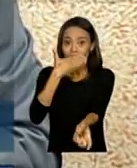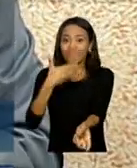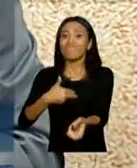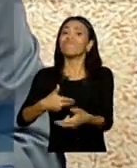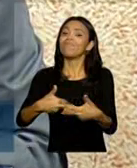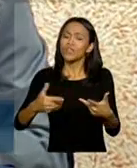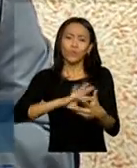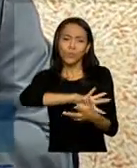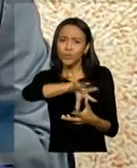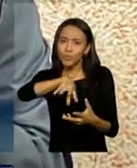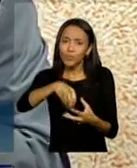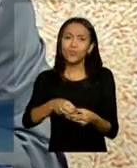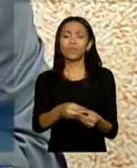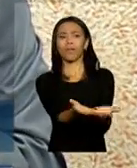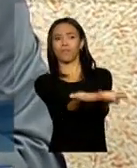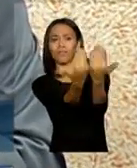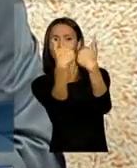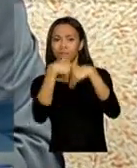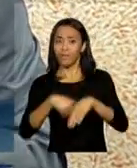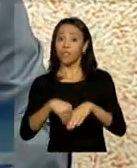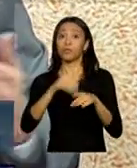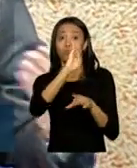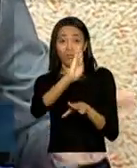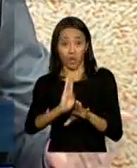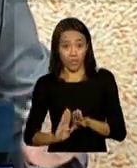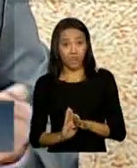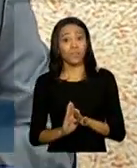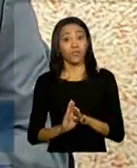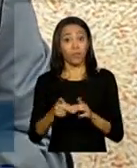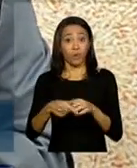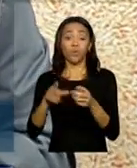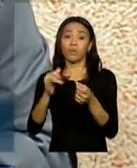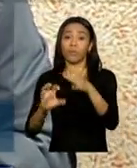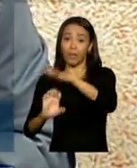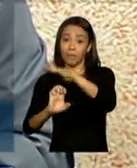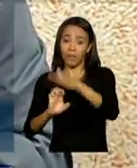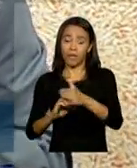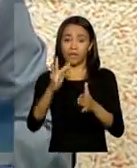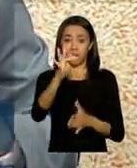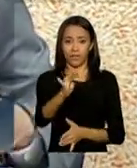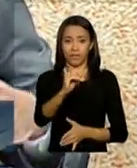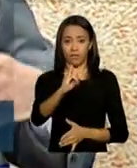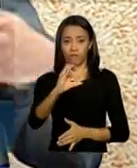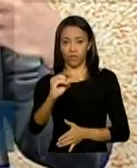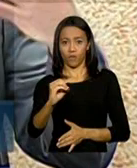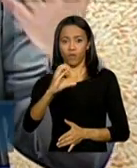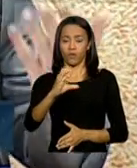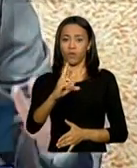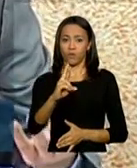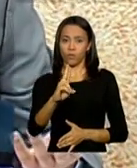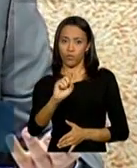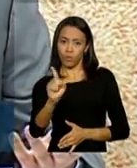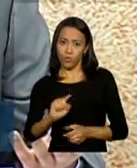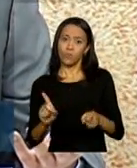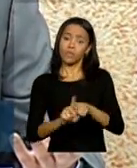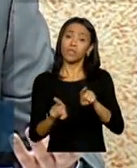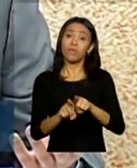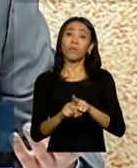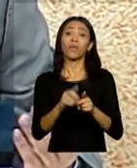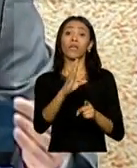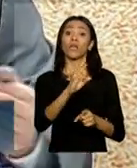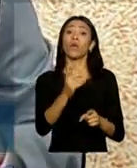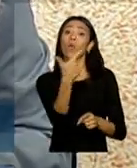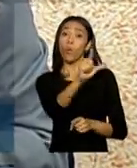transferidos pro Brasil para várias entidades públicas no Brasil como a Fiocruz com o próprio Instituto Butantã e para empresas privadas